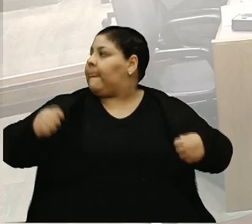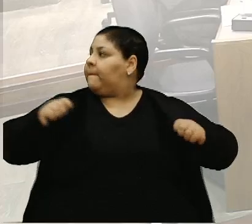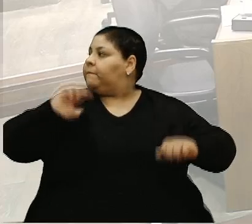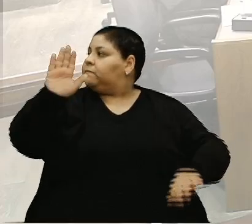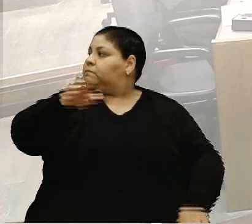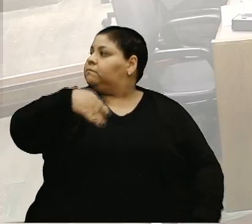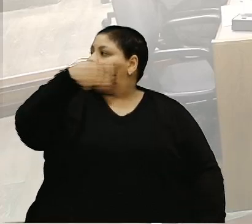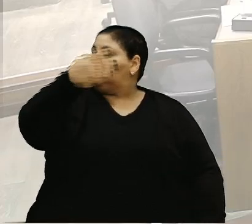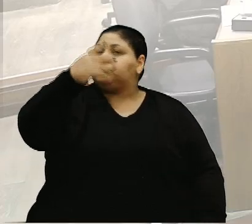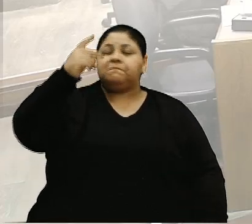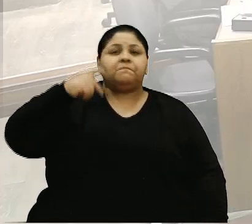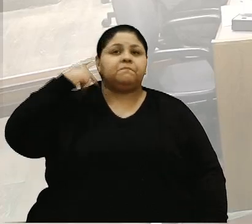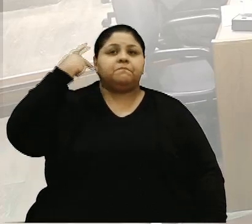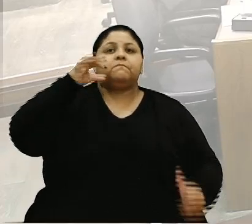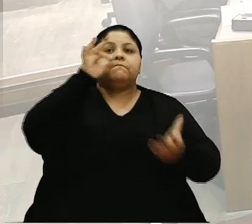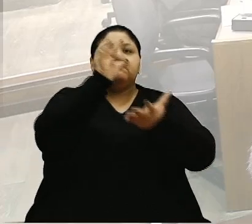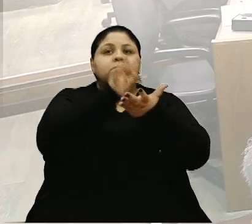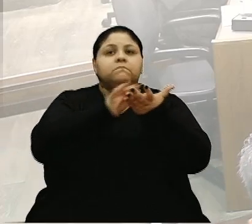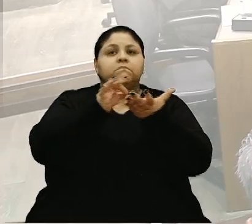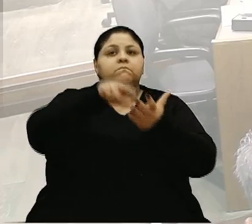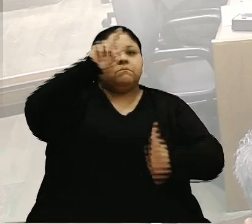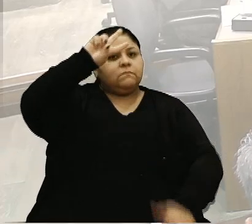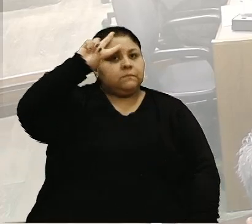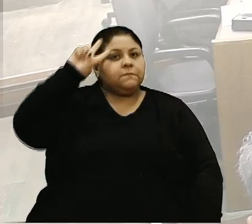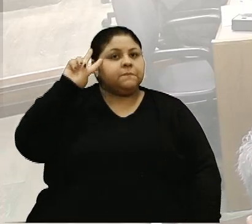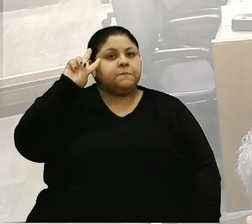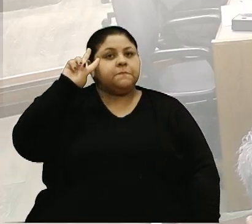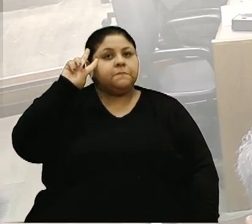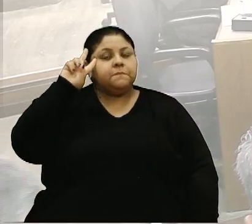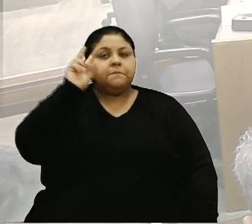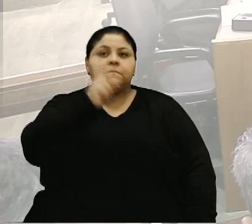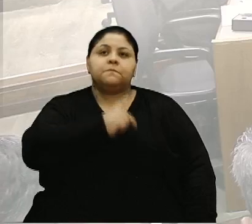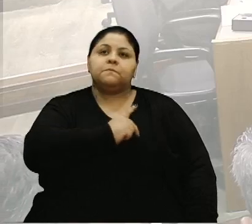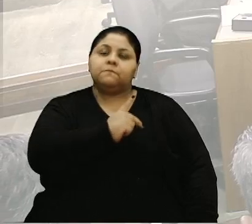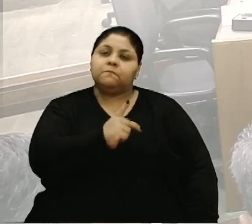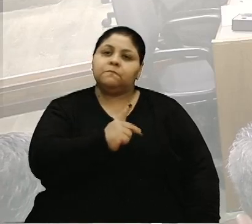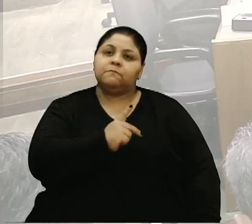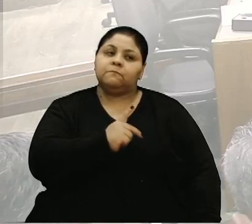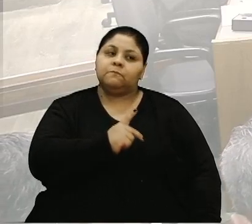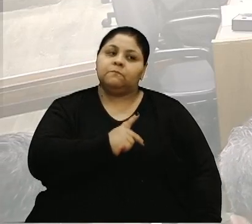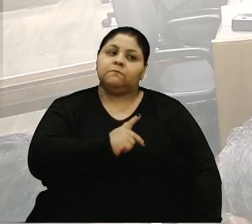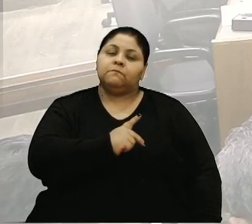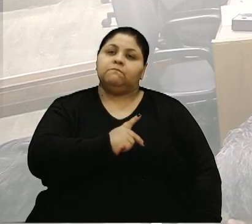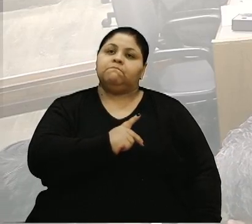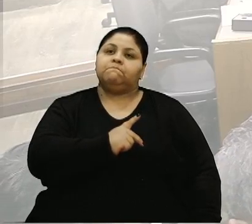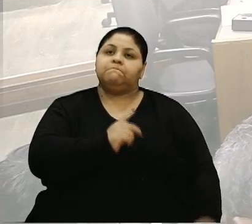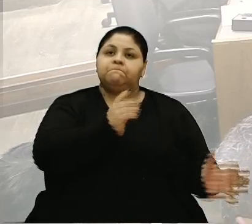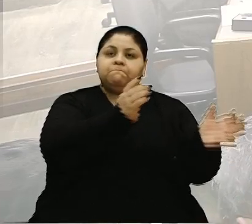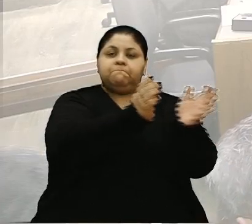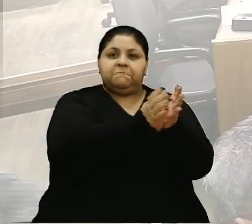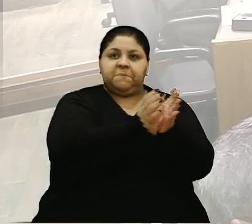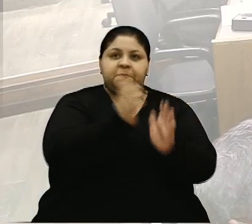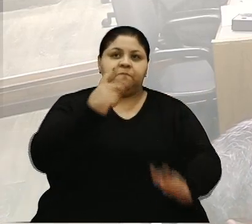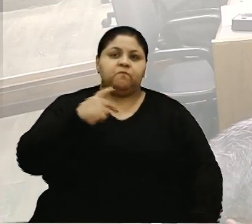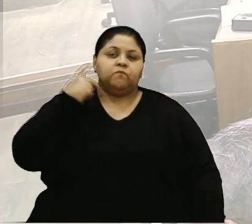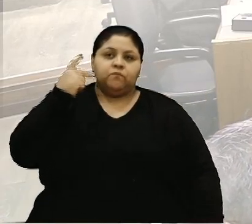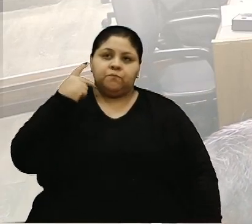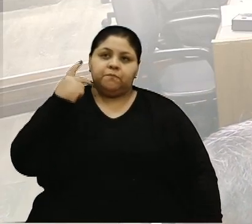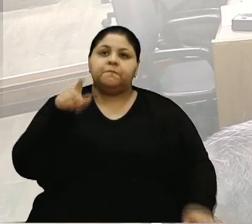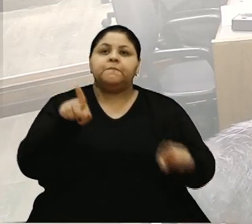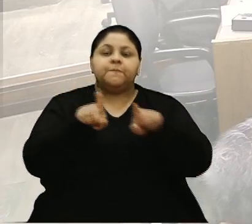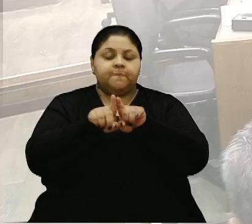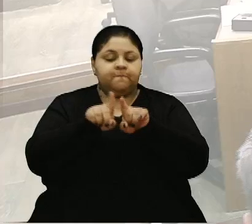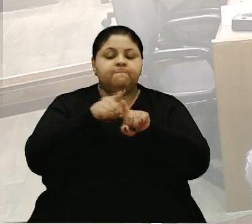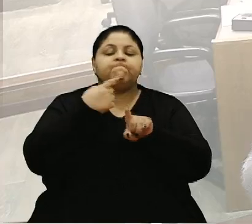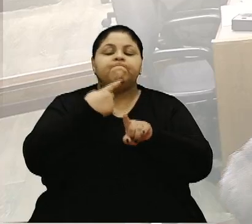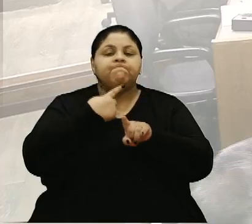Próximo vereador inscrito, vereador Velocino Wes. Senhor presidente, senhoras colegas vereadores, também gostaria de